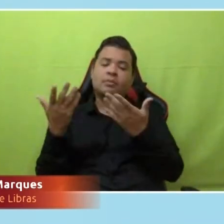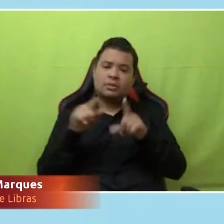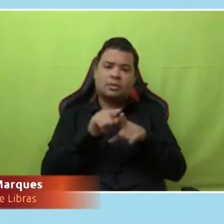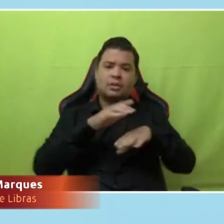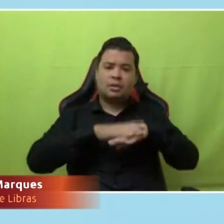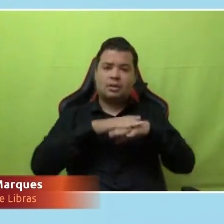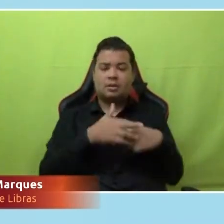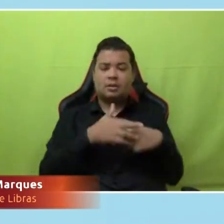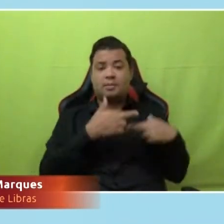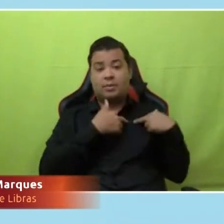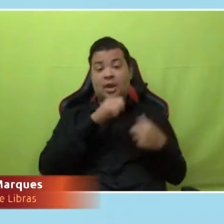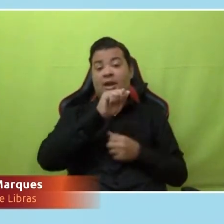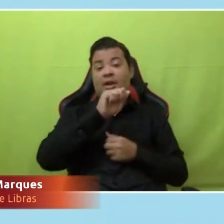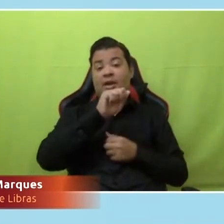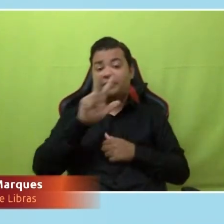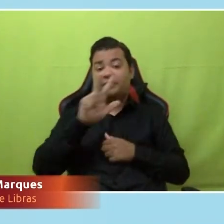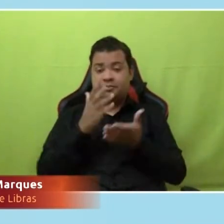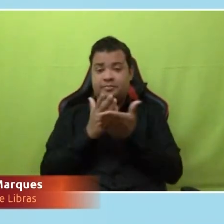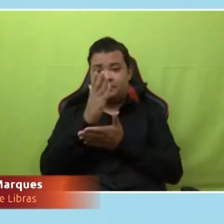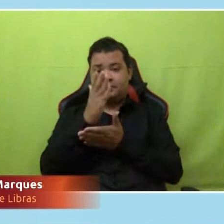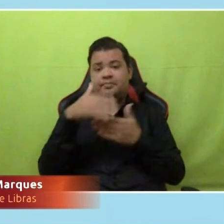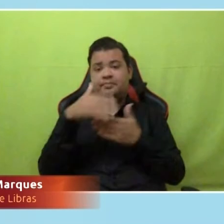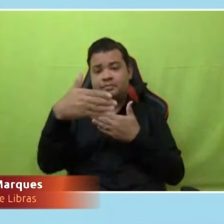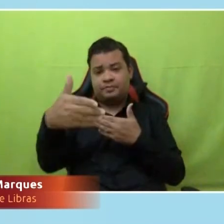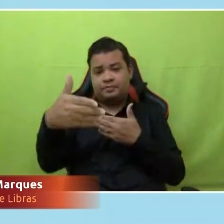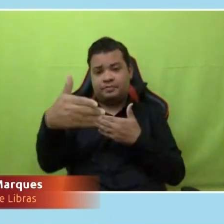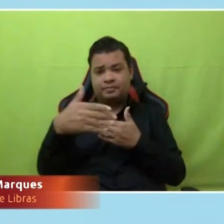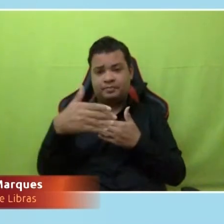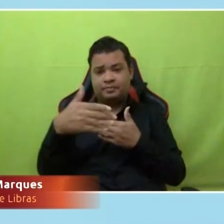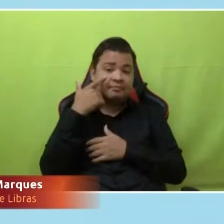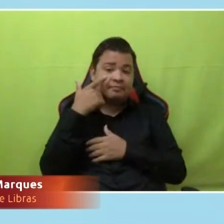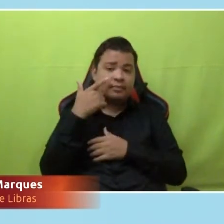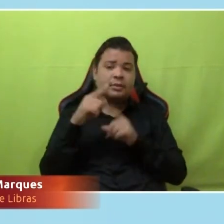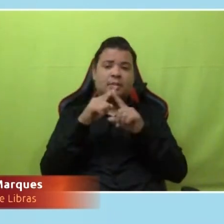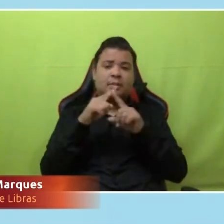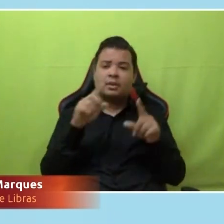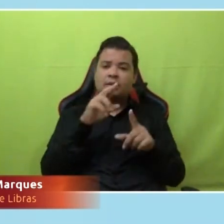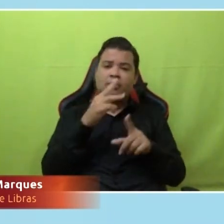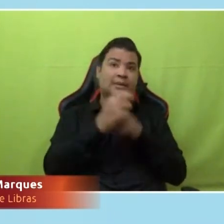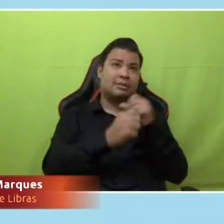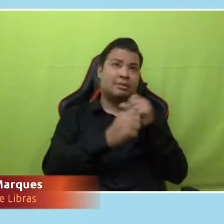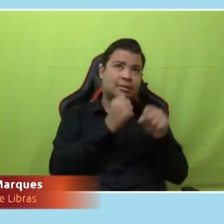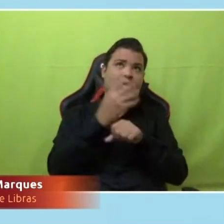meio. Mas não é algo para 3, 4 anos para frente.